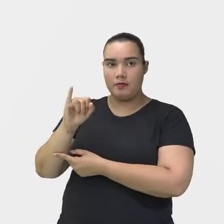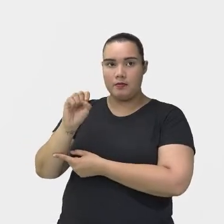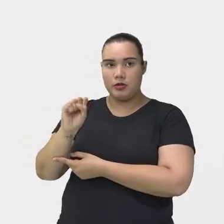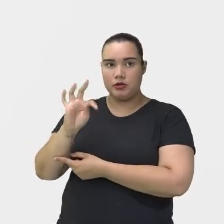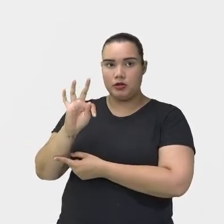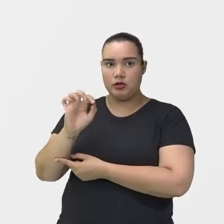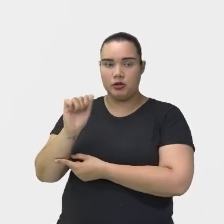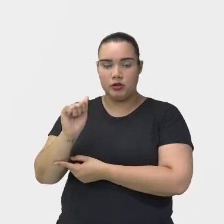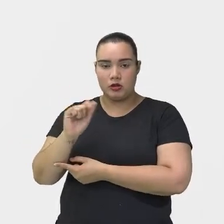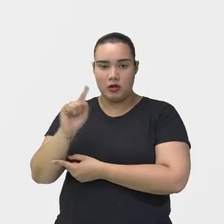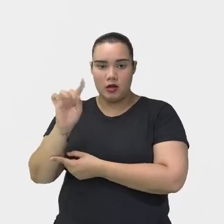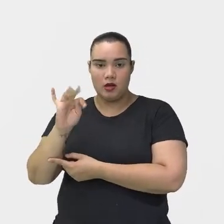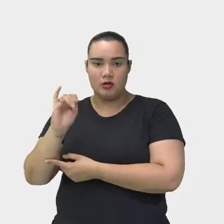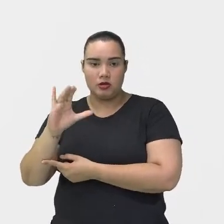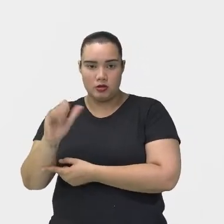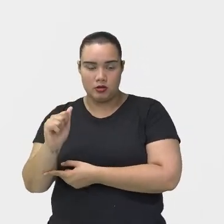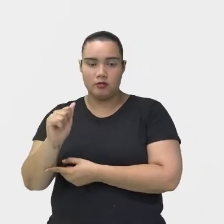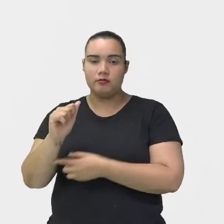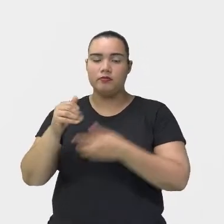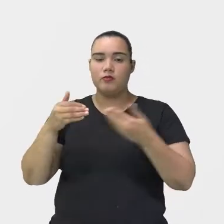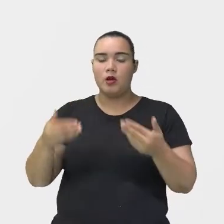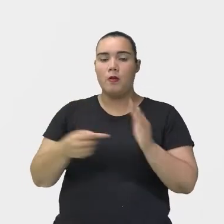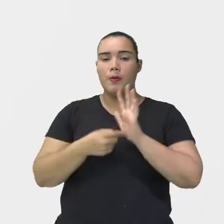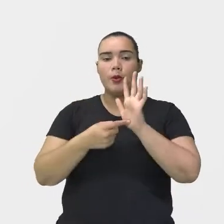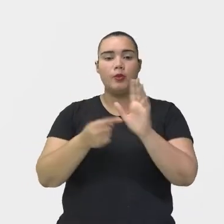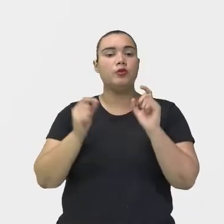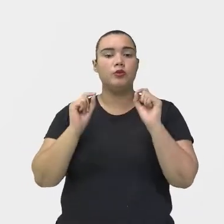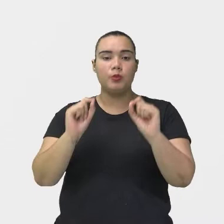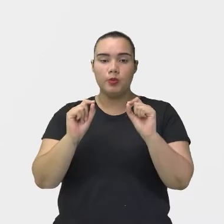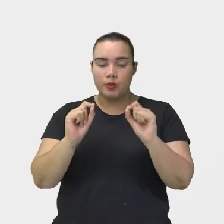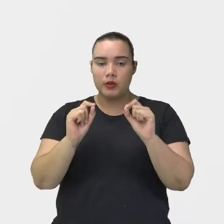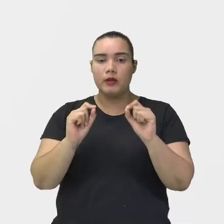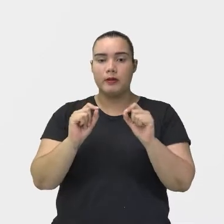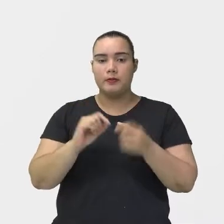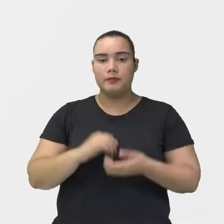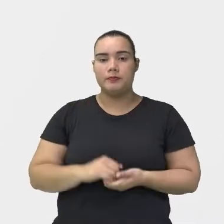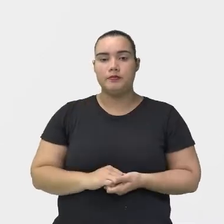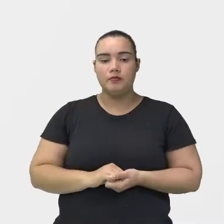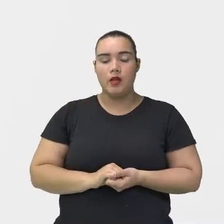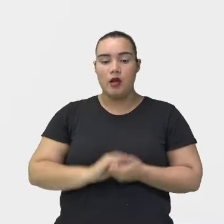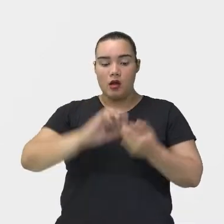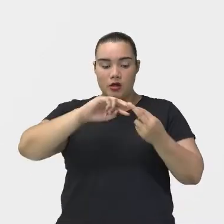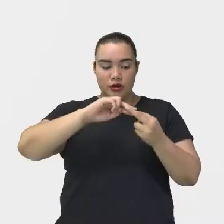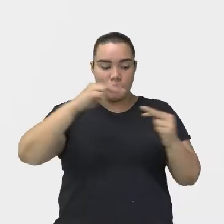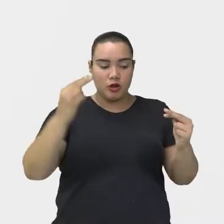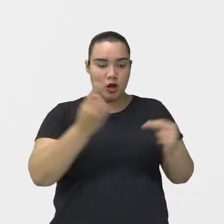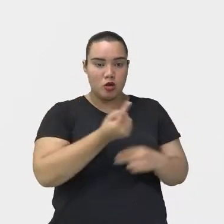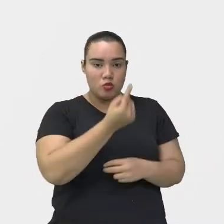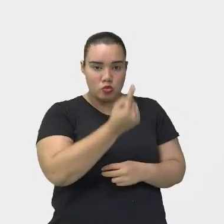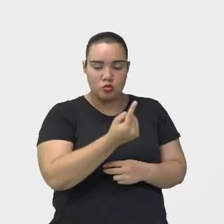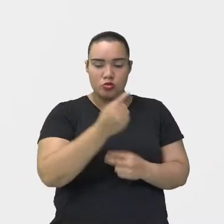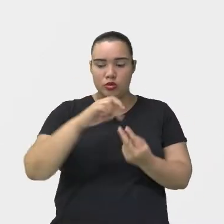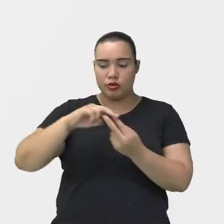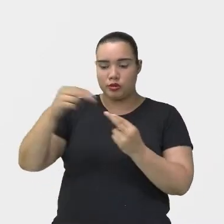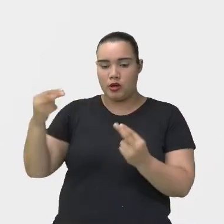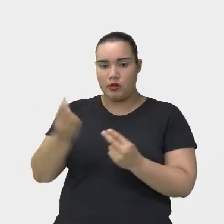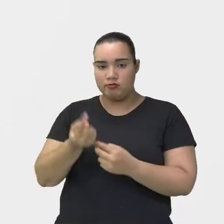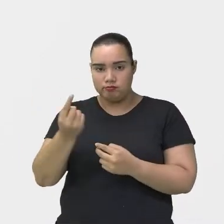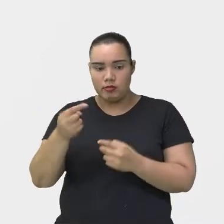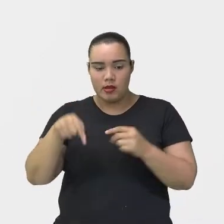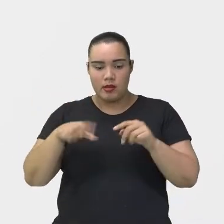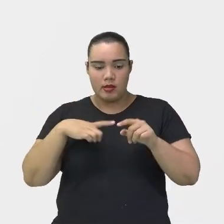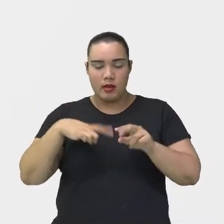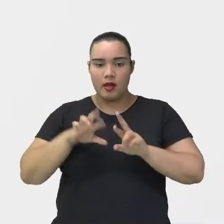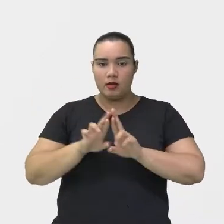não epistática, em que um gene não atrapalha a expressão do outro, e tem a